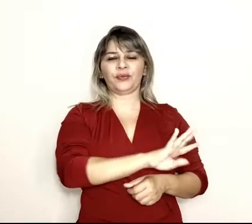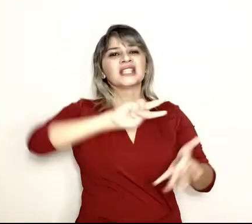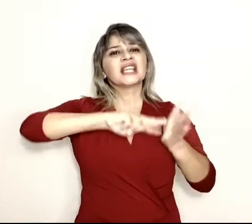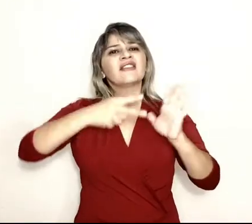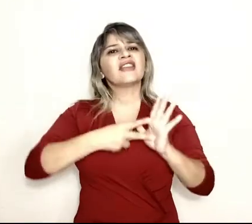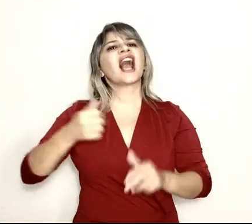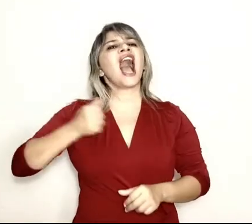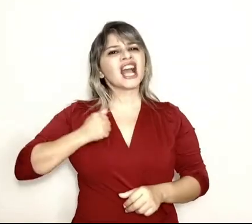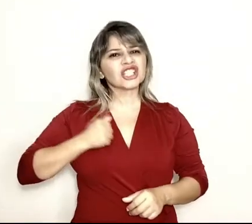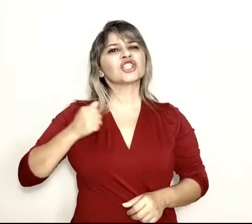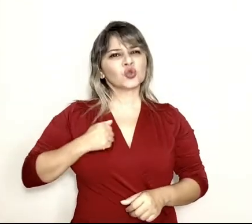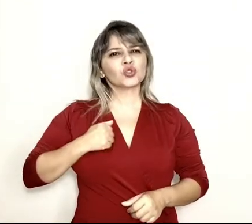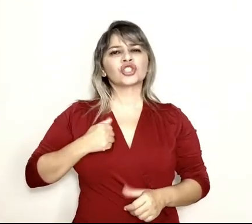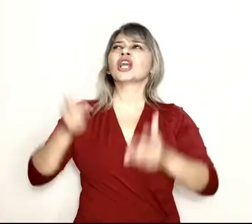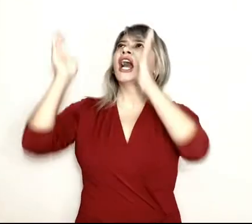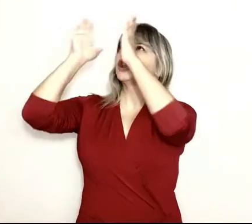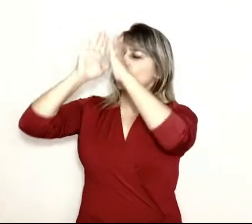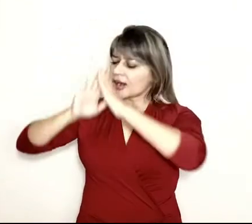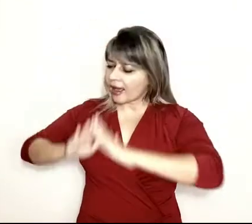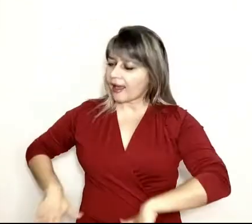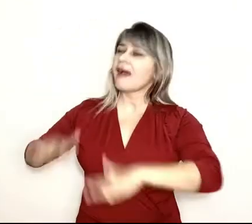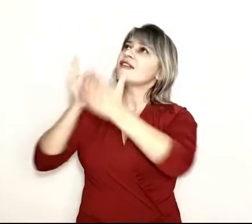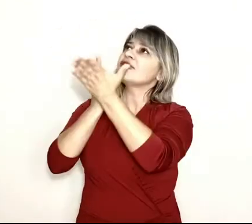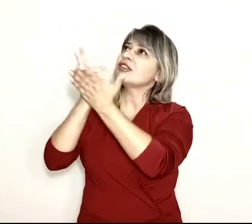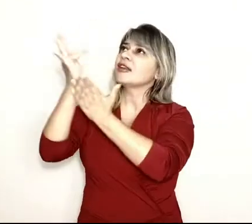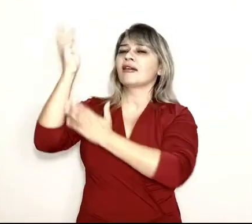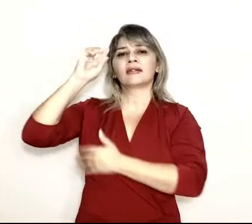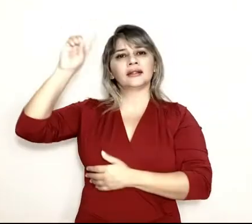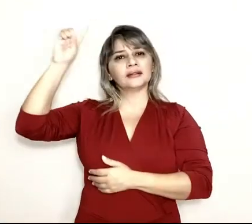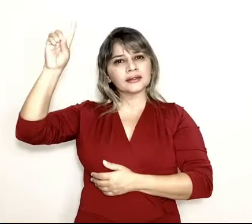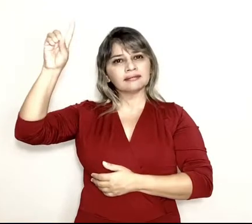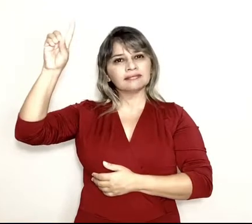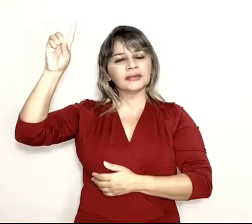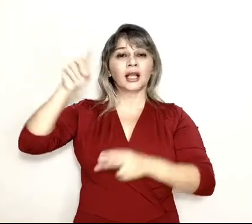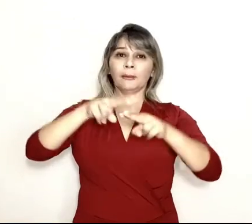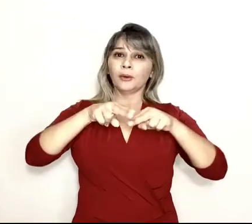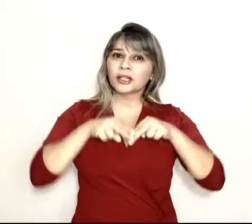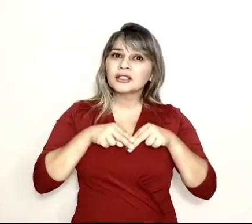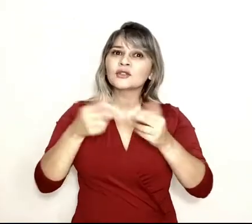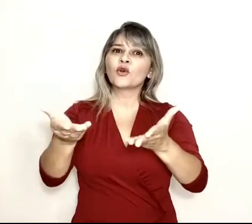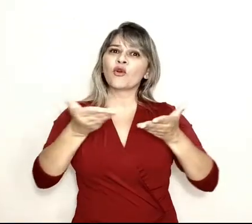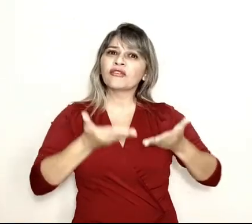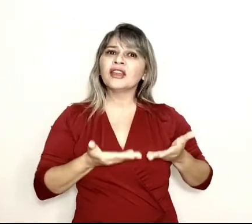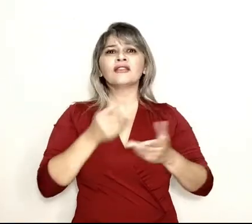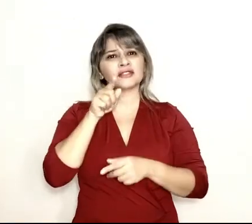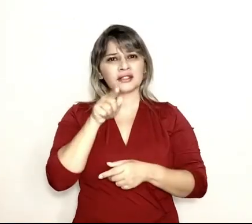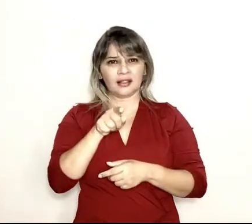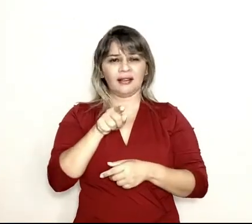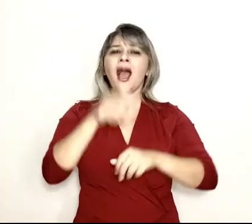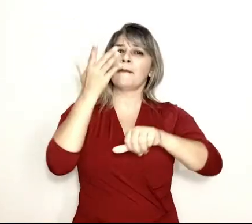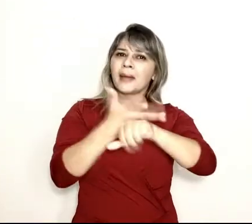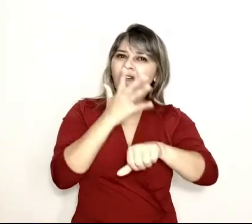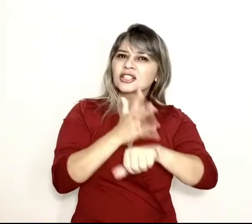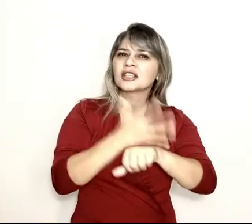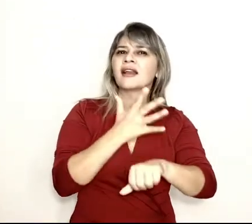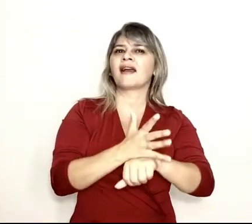de adoração e de fidelidade ao nosso Deus. Dito isso, quero te convidar nesse momento a